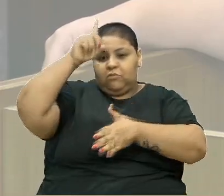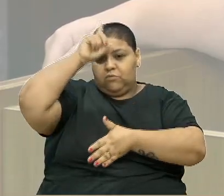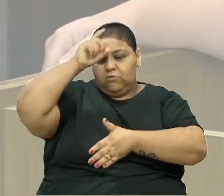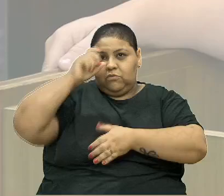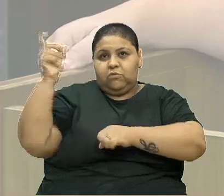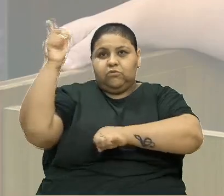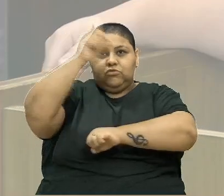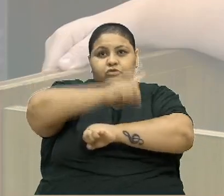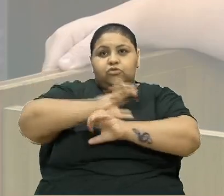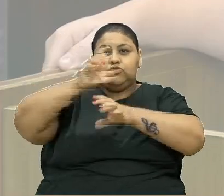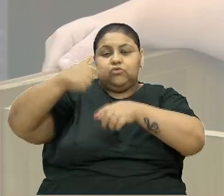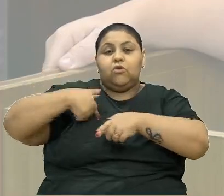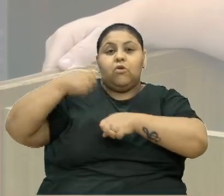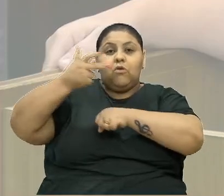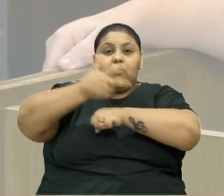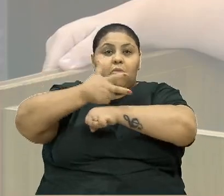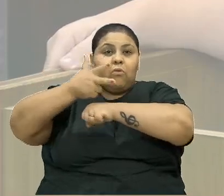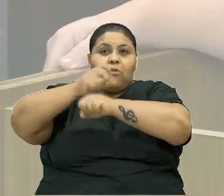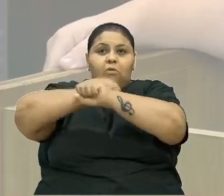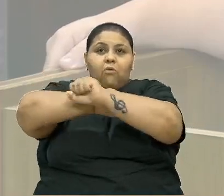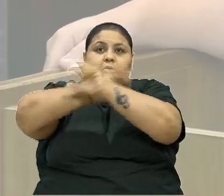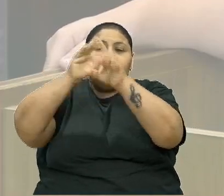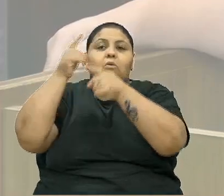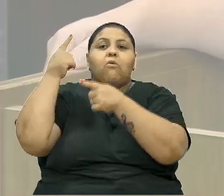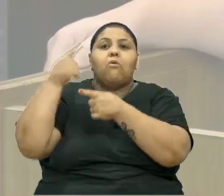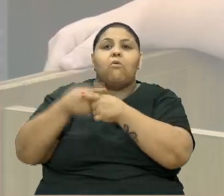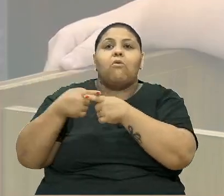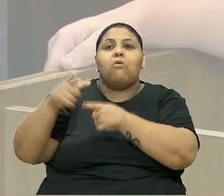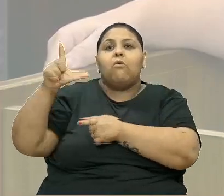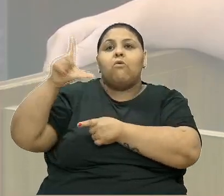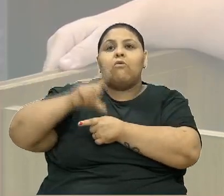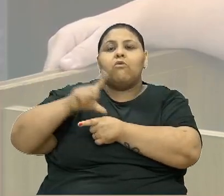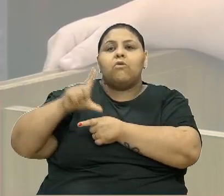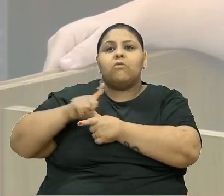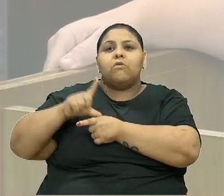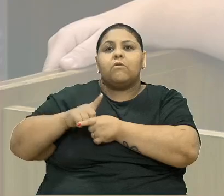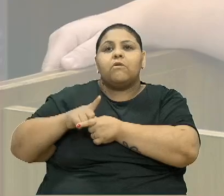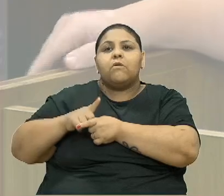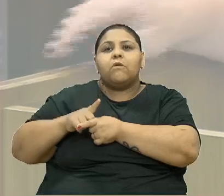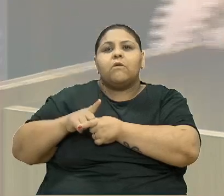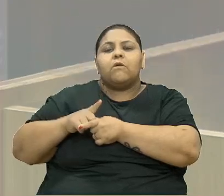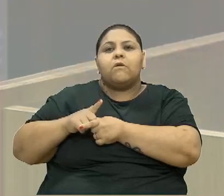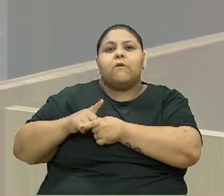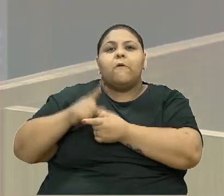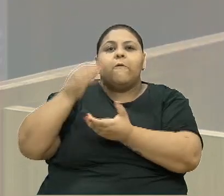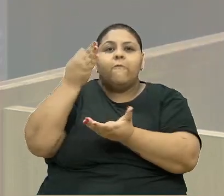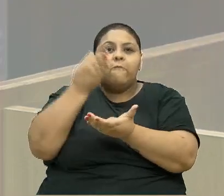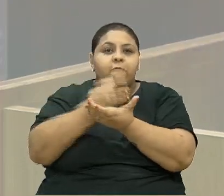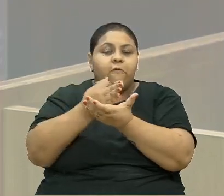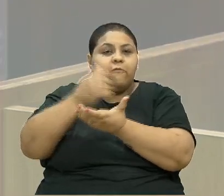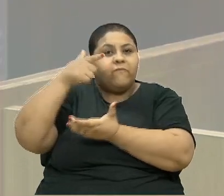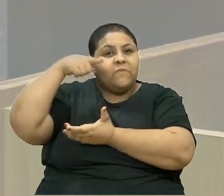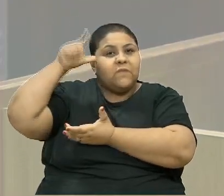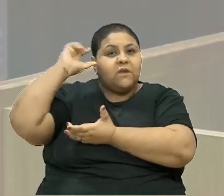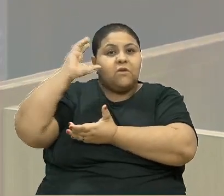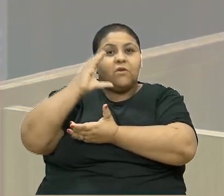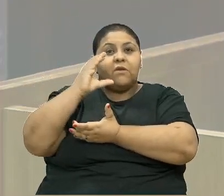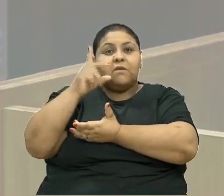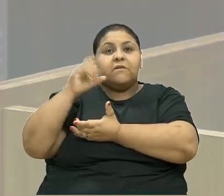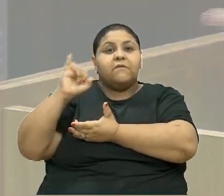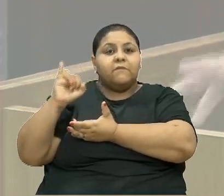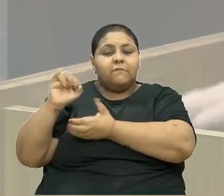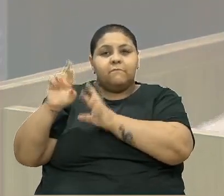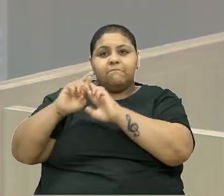fiz um vídeo esclarecendo, né, o porquê que eu não teria vindo ontem na CPI, né, na reunião da